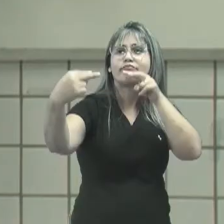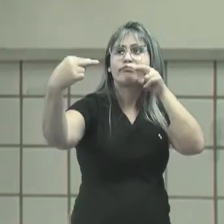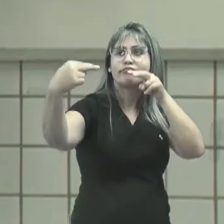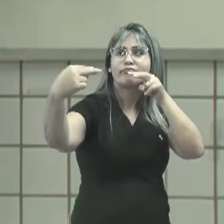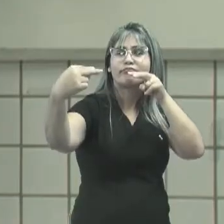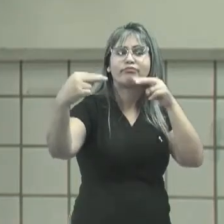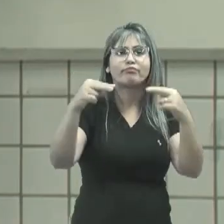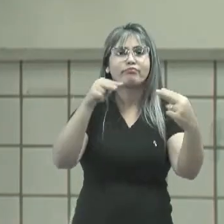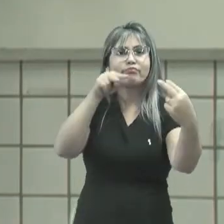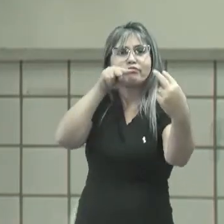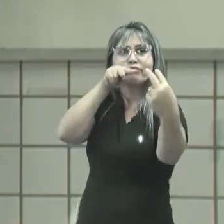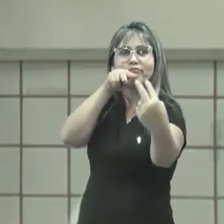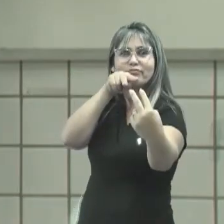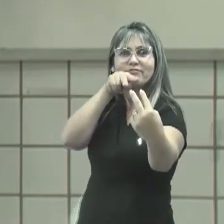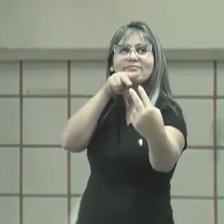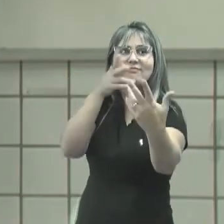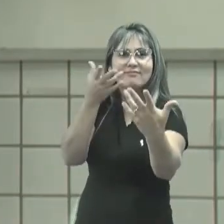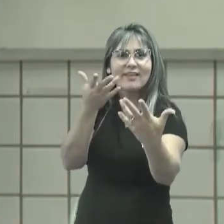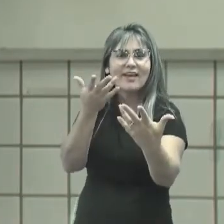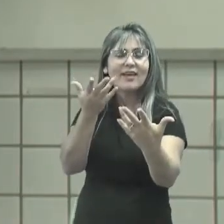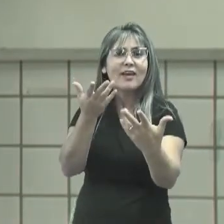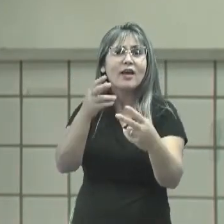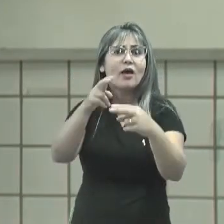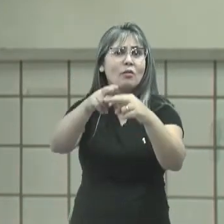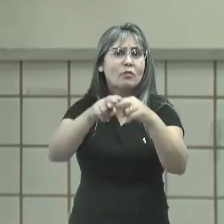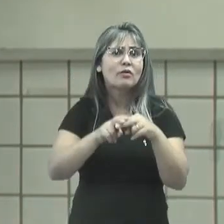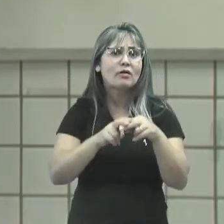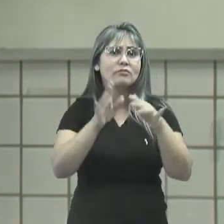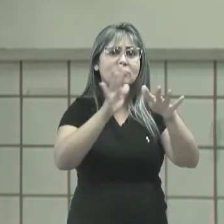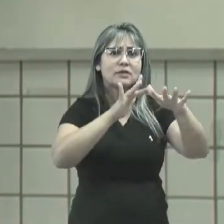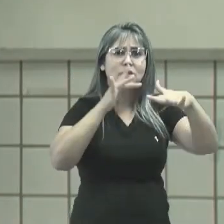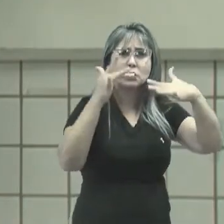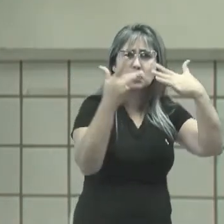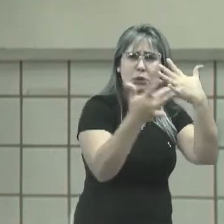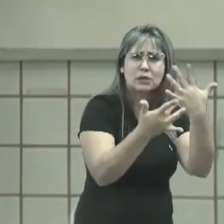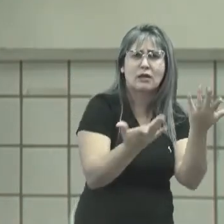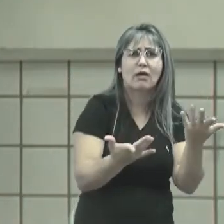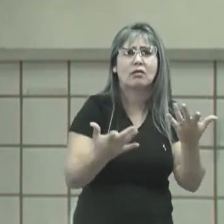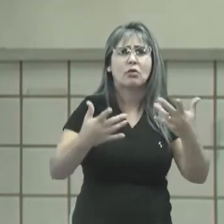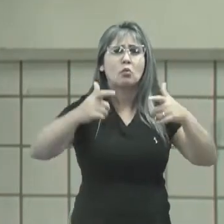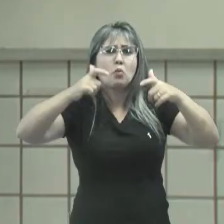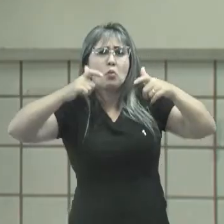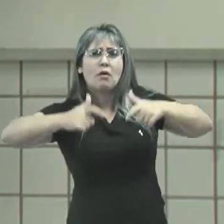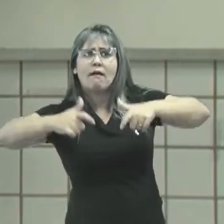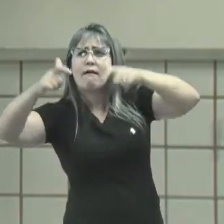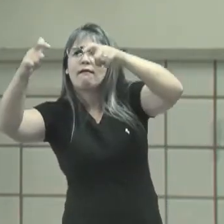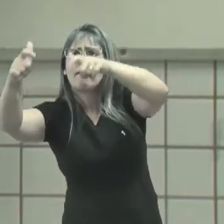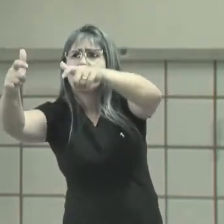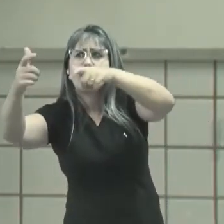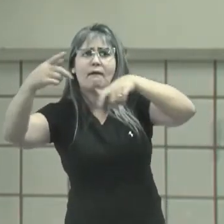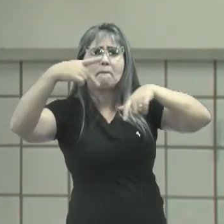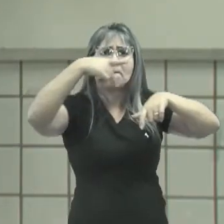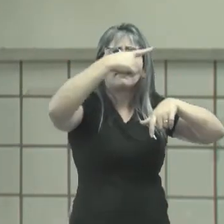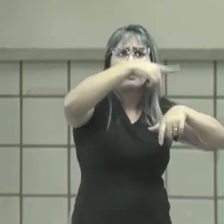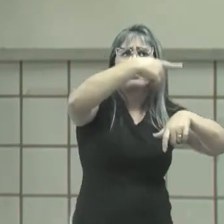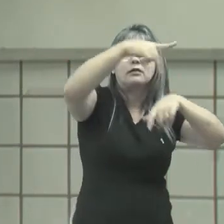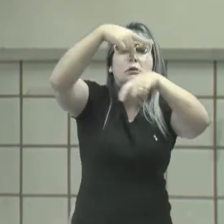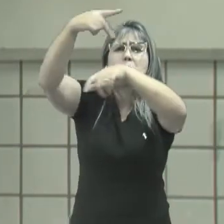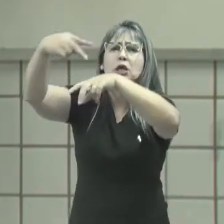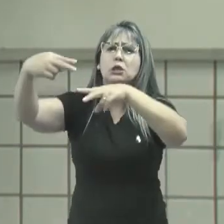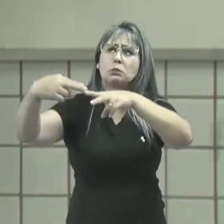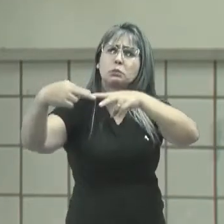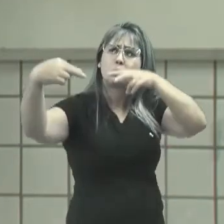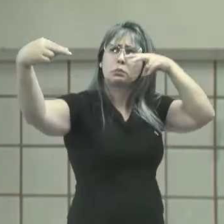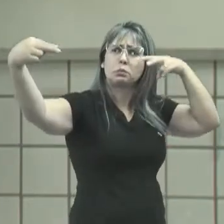veio que diminui essa distância entre locais, entre países, entre regiões. Viu? É, e um